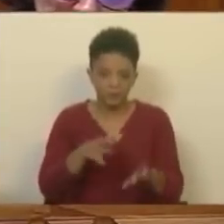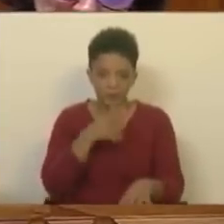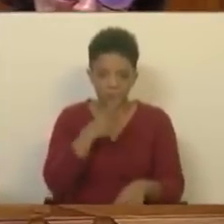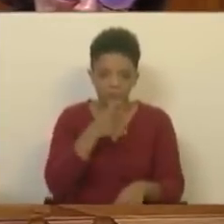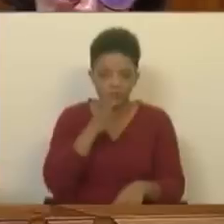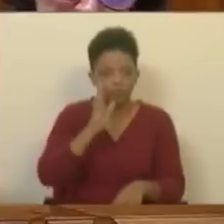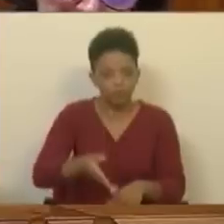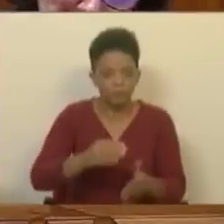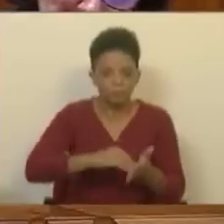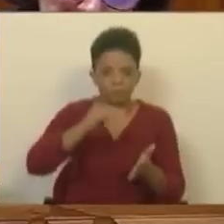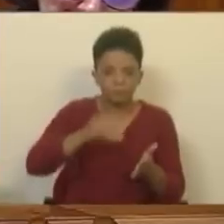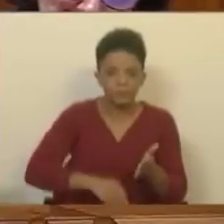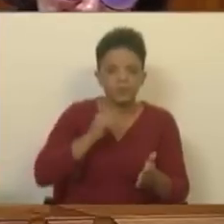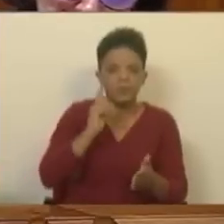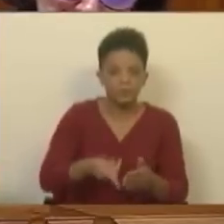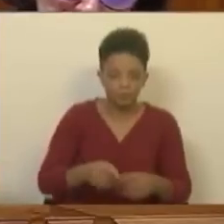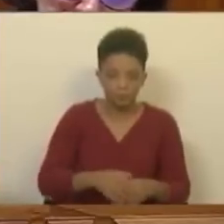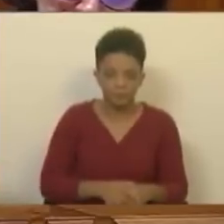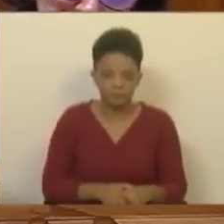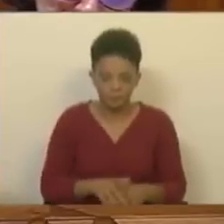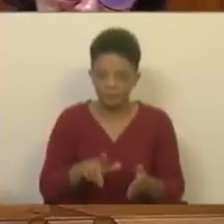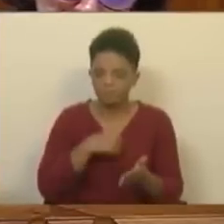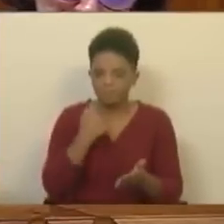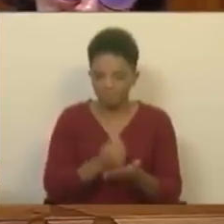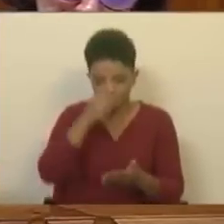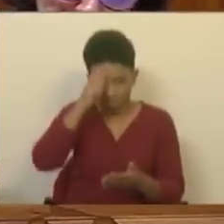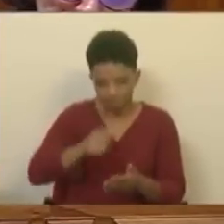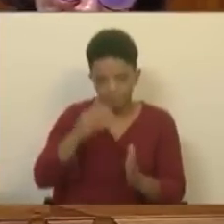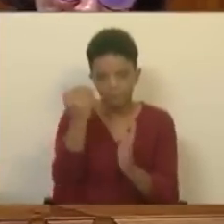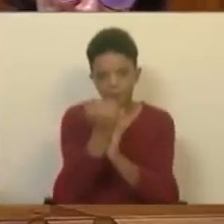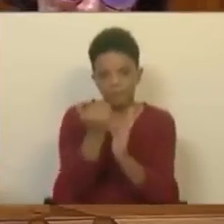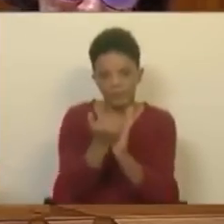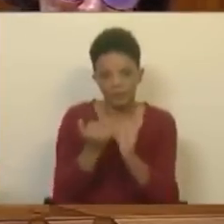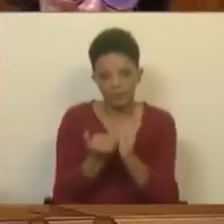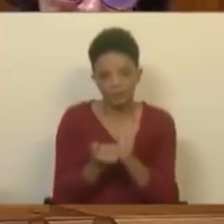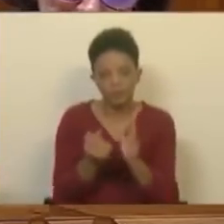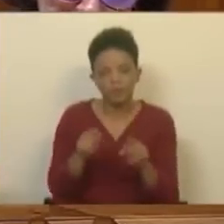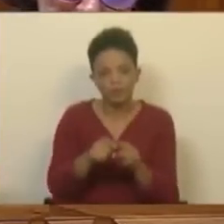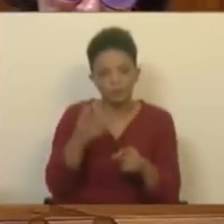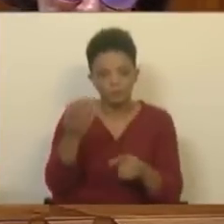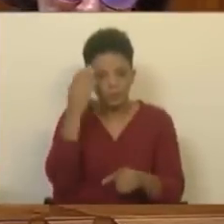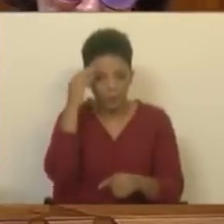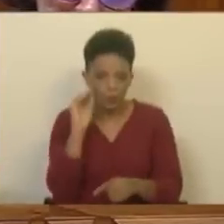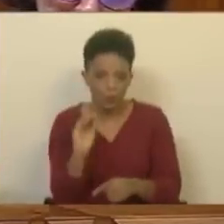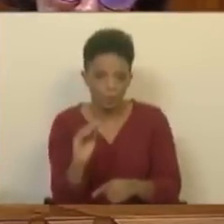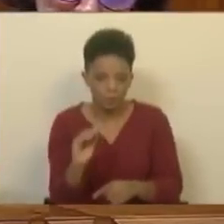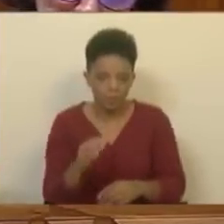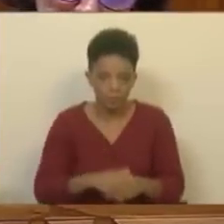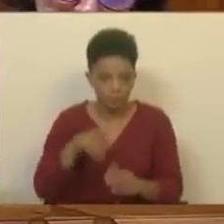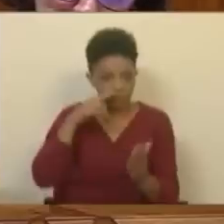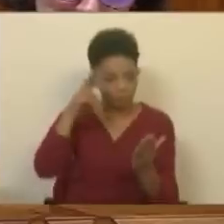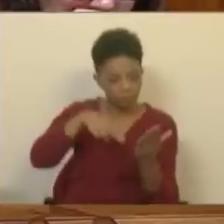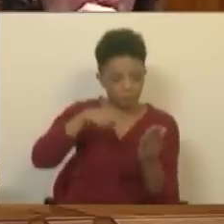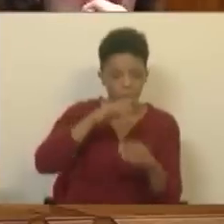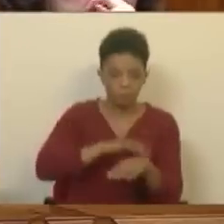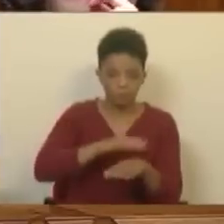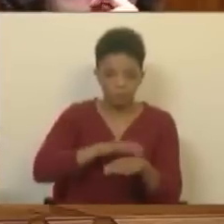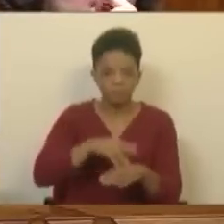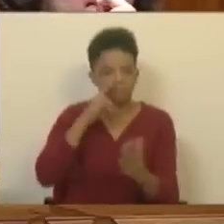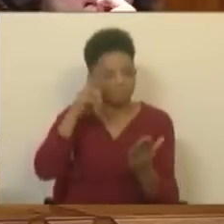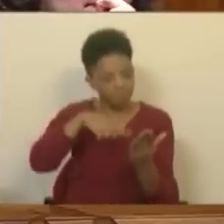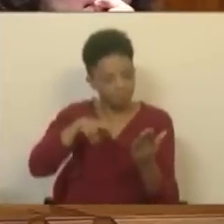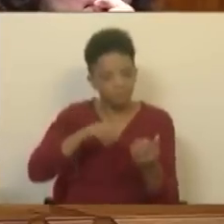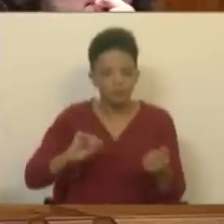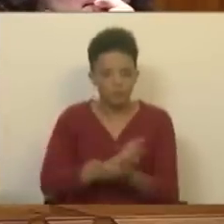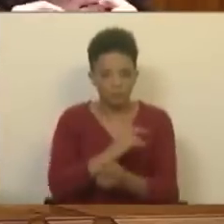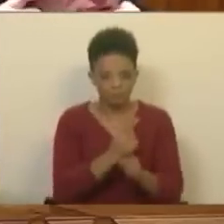additivo a contratação será respeitará sempre a lista de graduação recomenda aliás Avivamento da leitura por vez que a leitor habitual